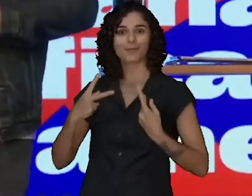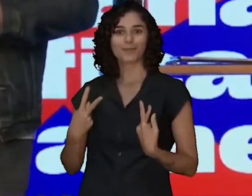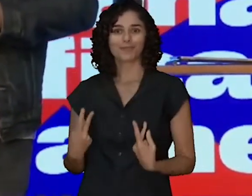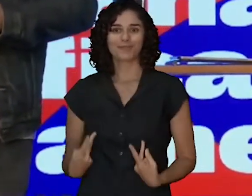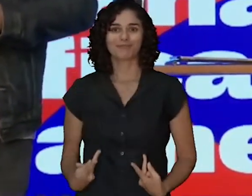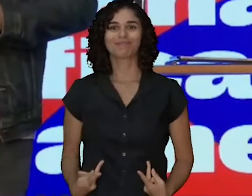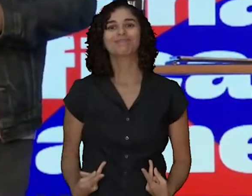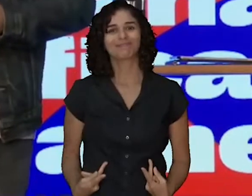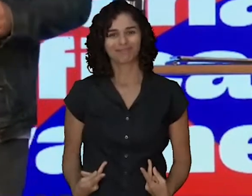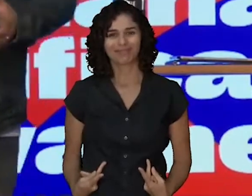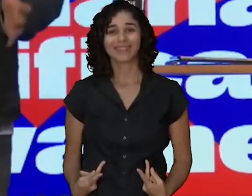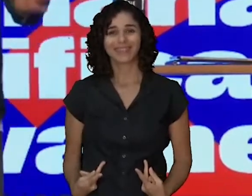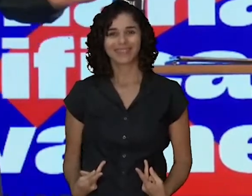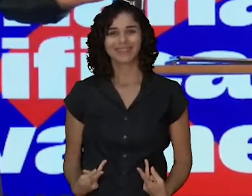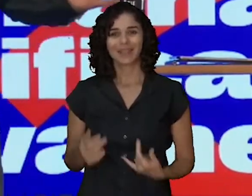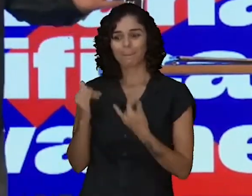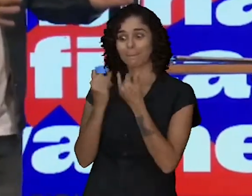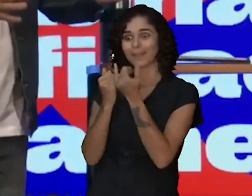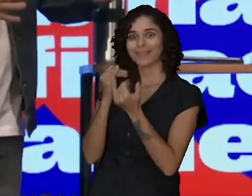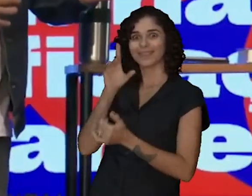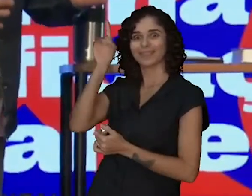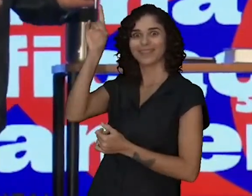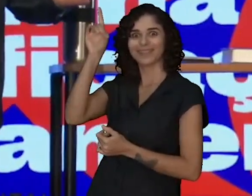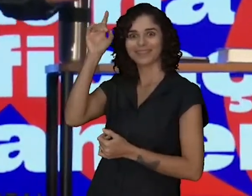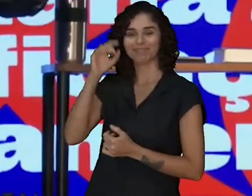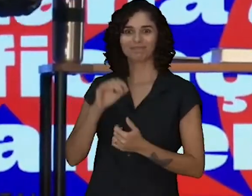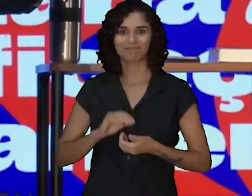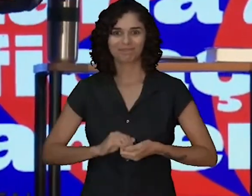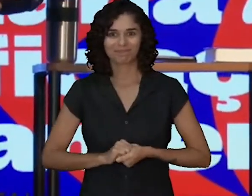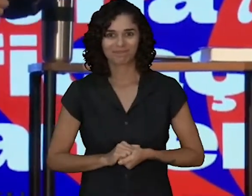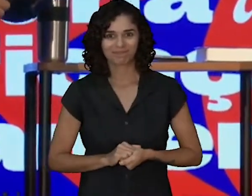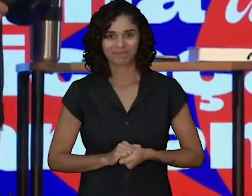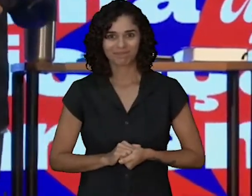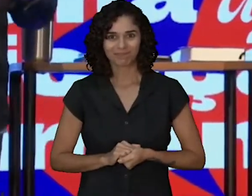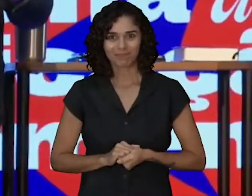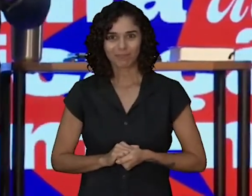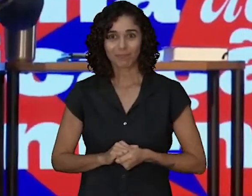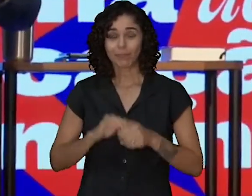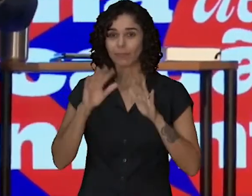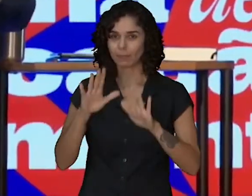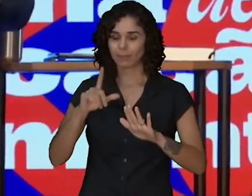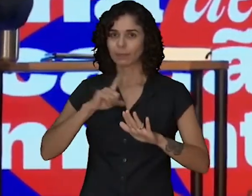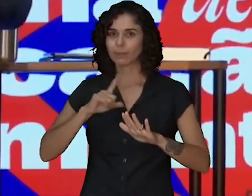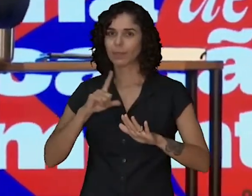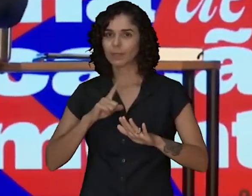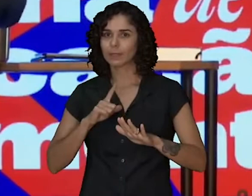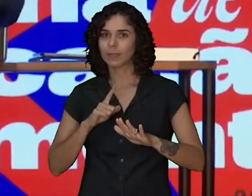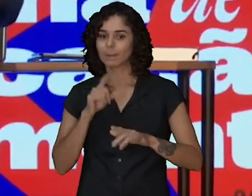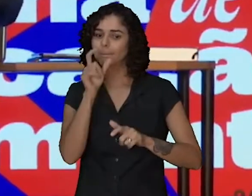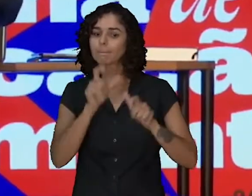Deus. Aí, está cheio de não cristão,